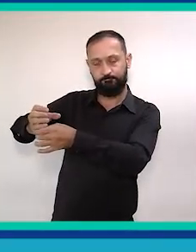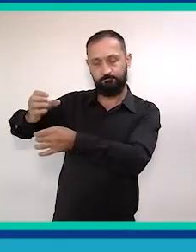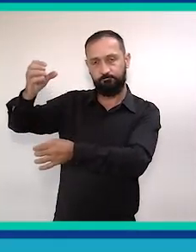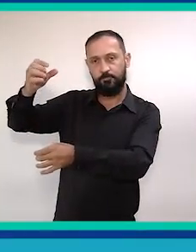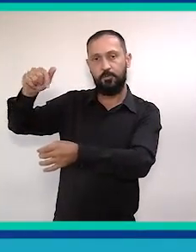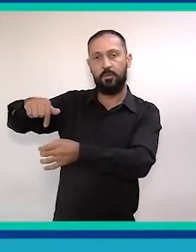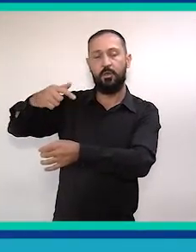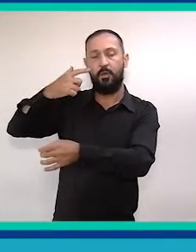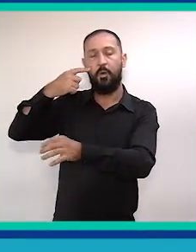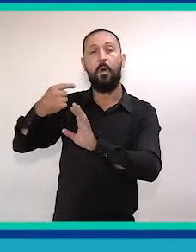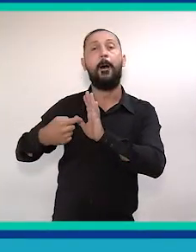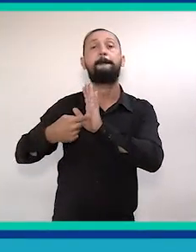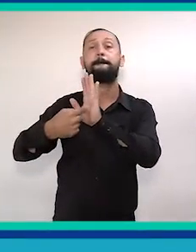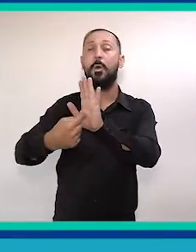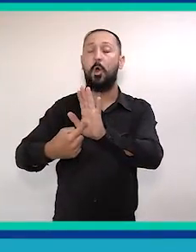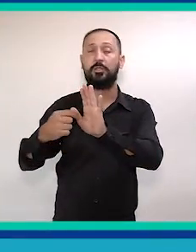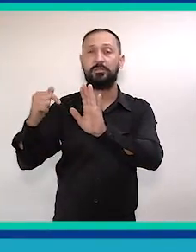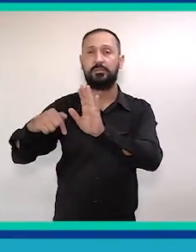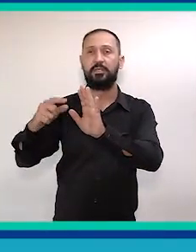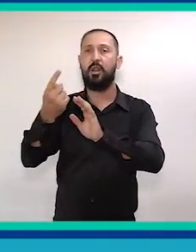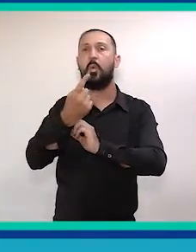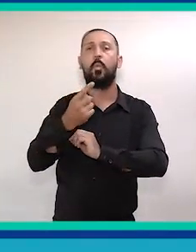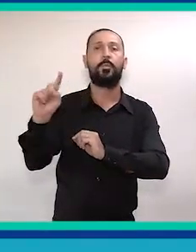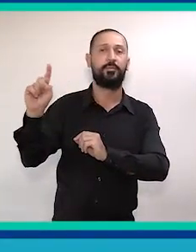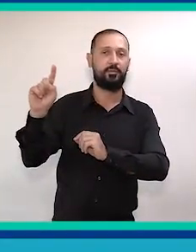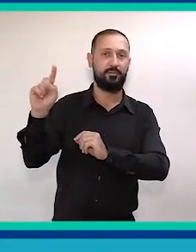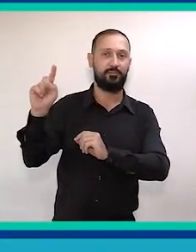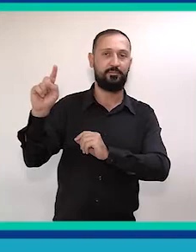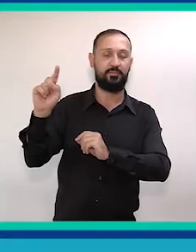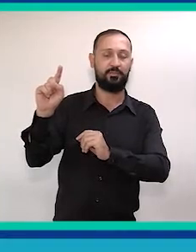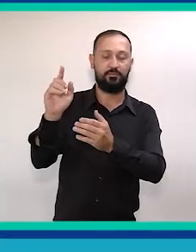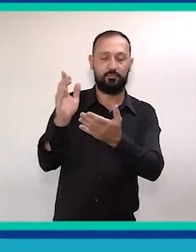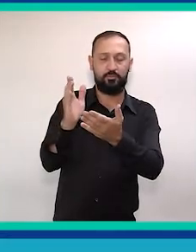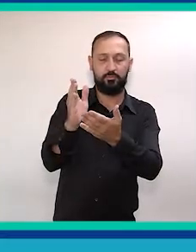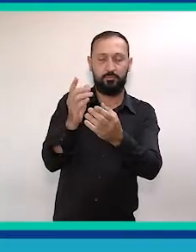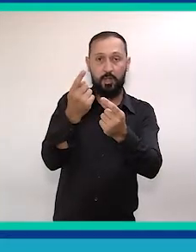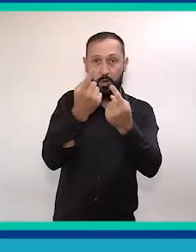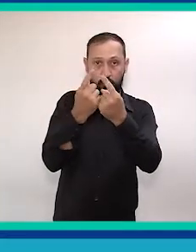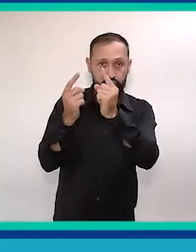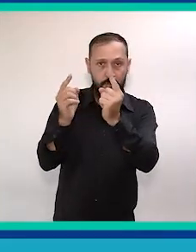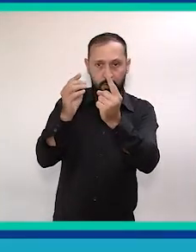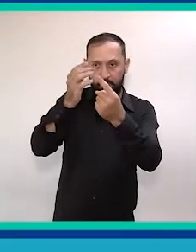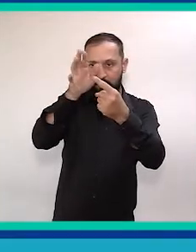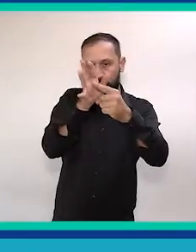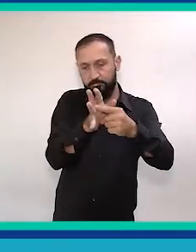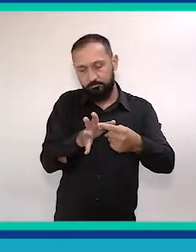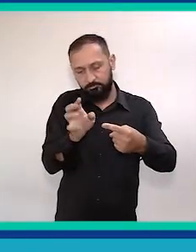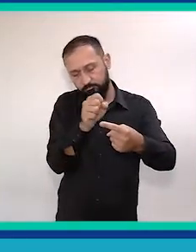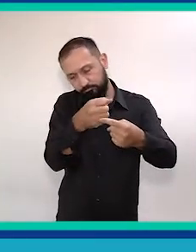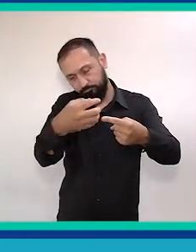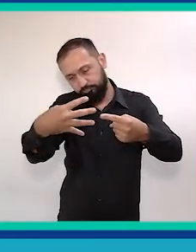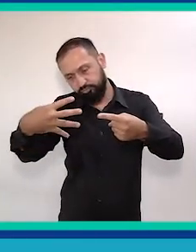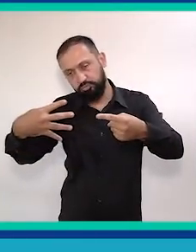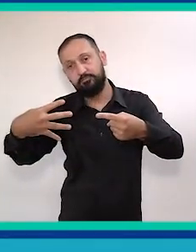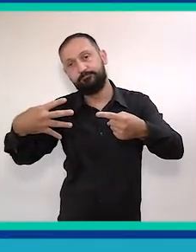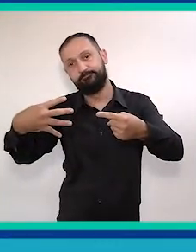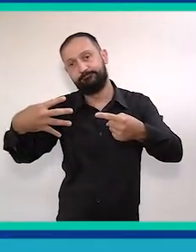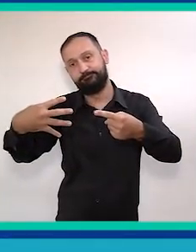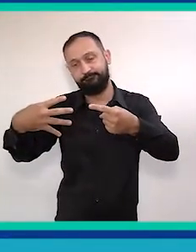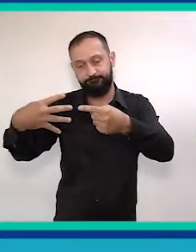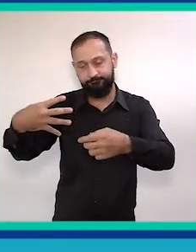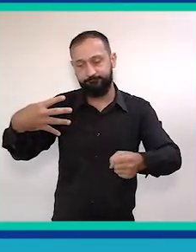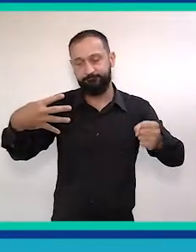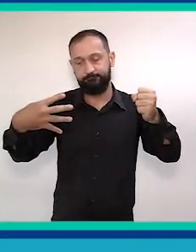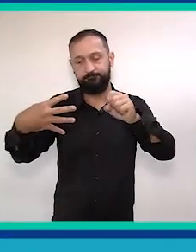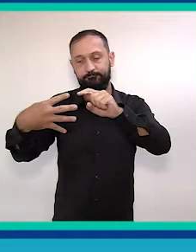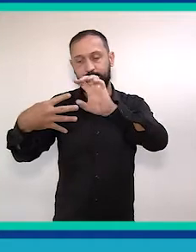coluna, a minha amostra, que era uma única fração, ela foi separada em 4 frações diferentes.